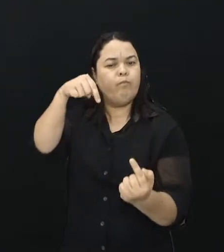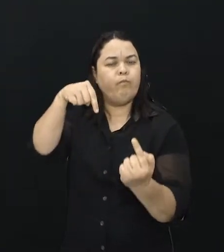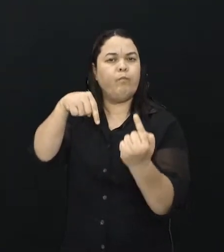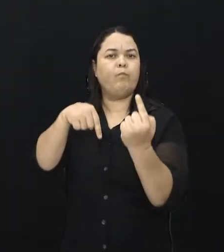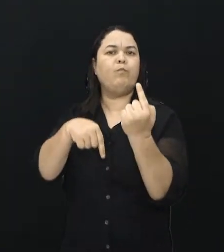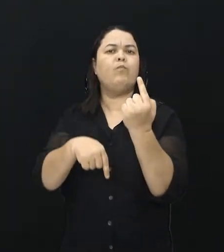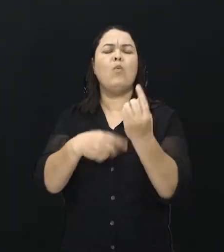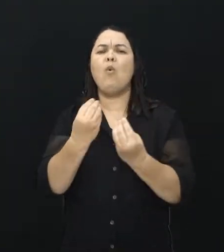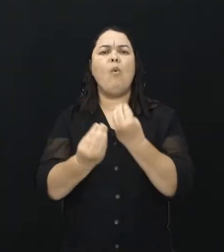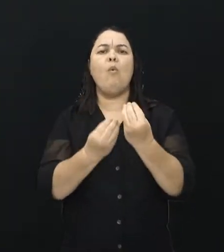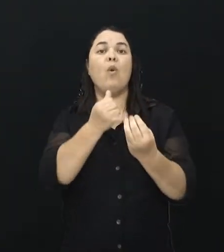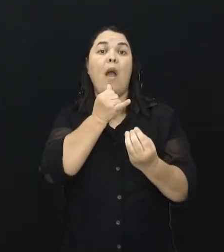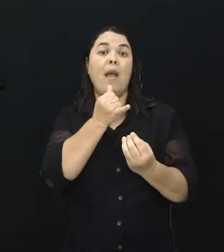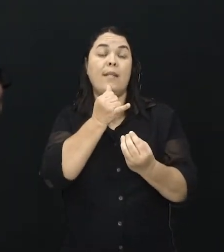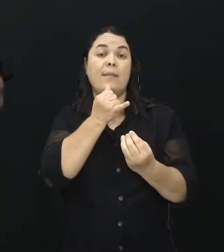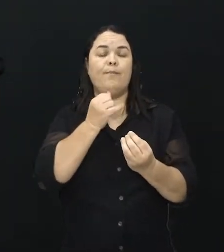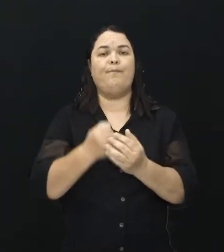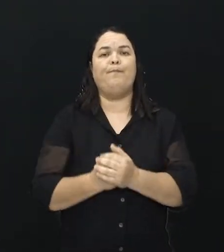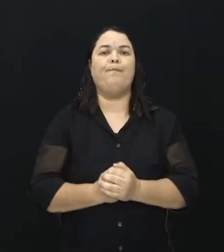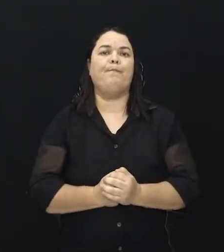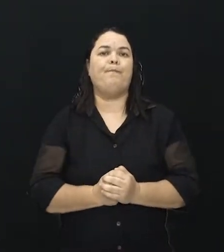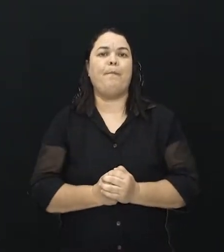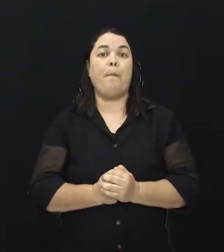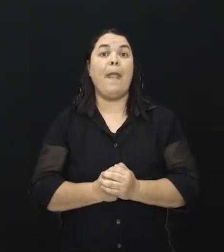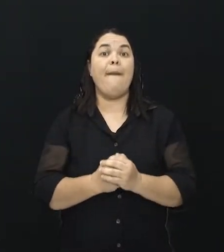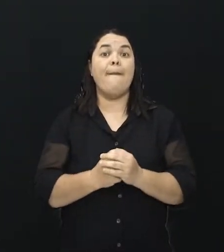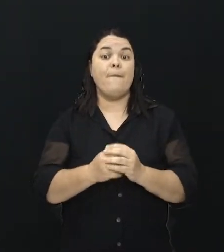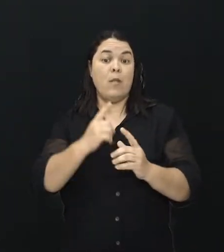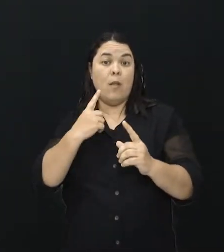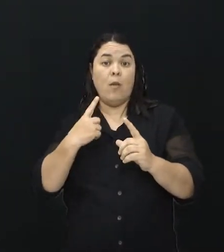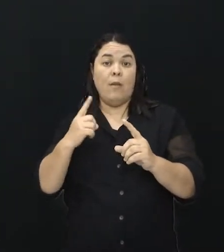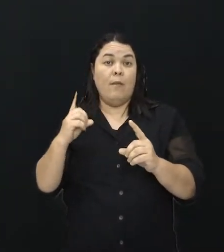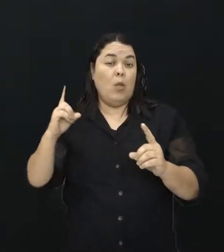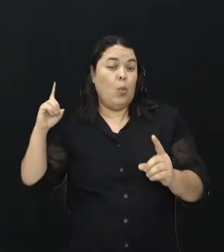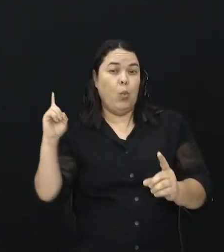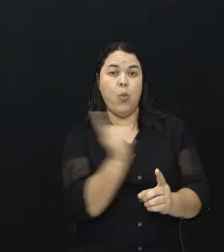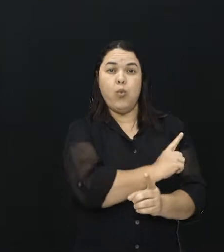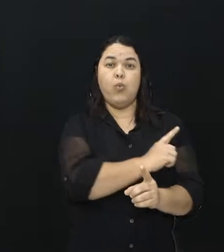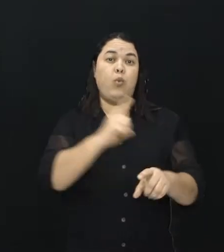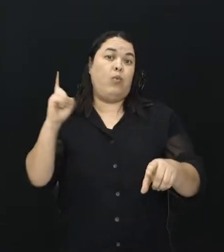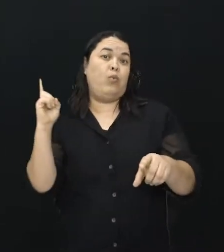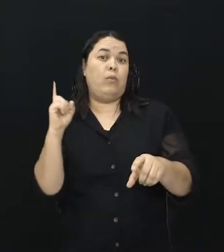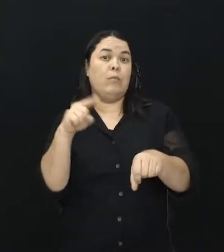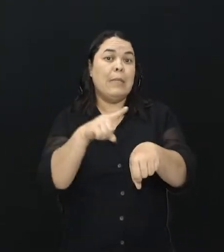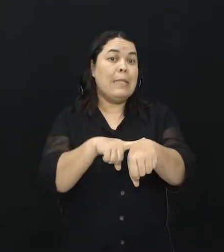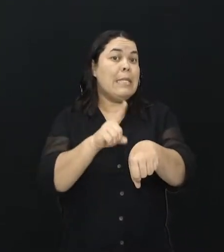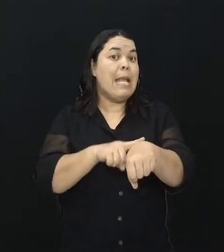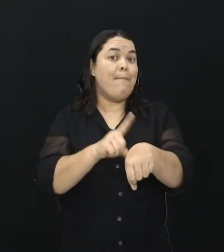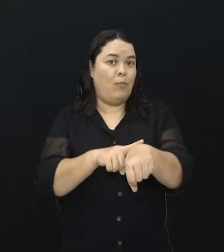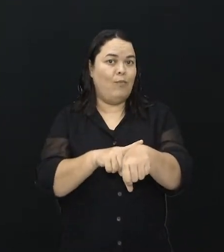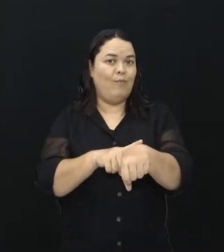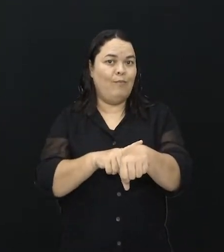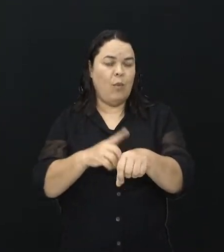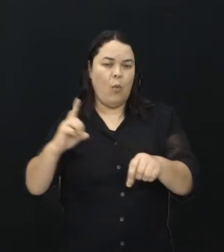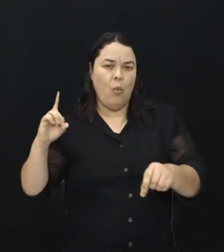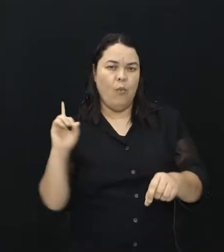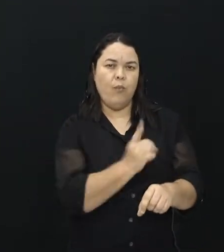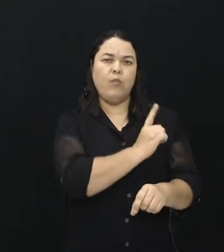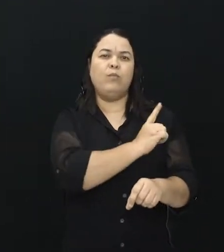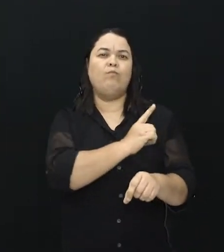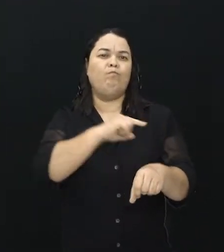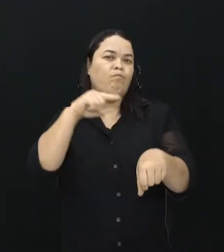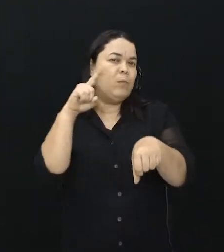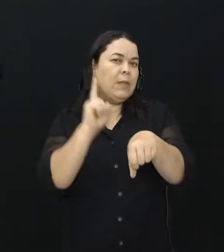isso? Por exemplo, quando a gente compara velocidade e tempo. Velocidade e tempo, elas sempre serão